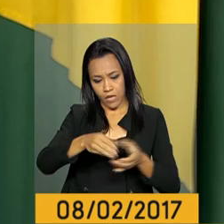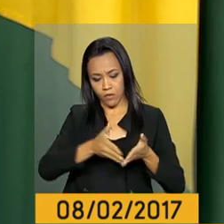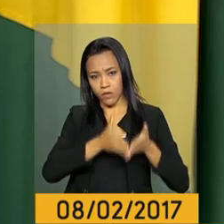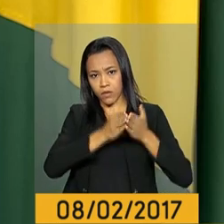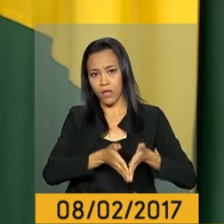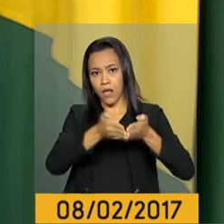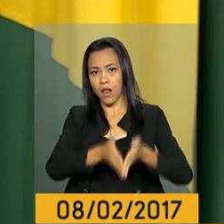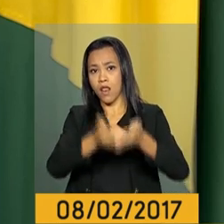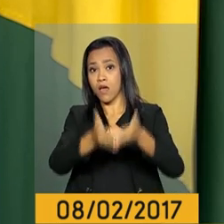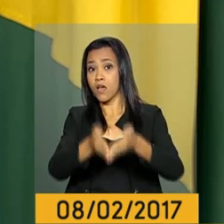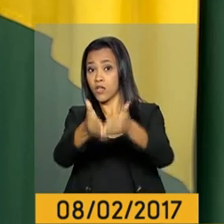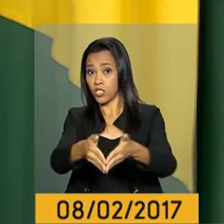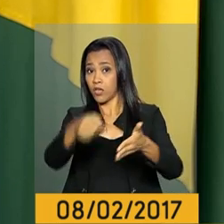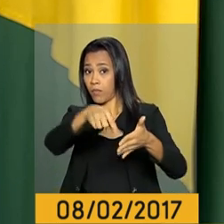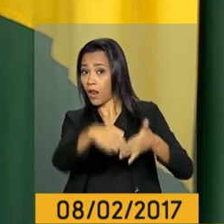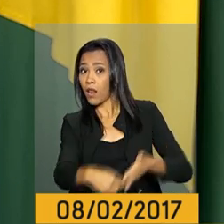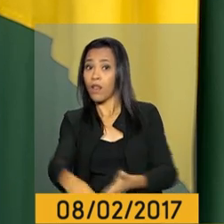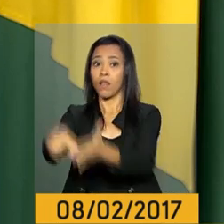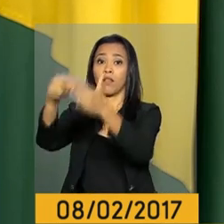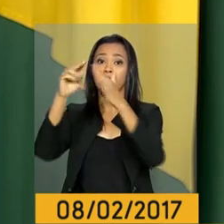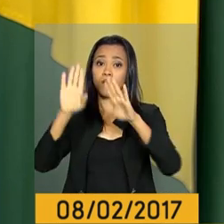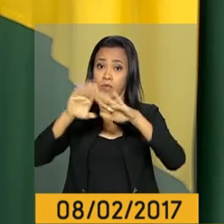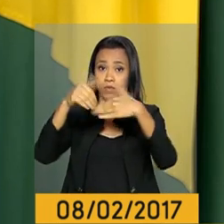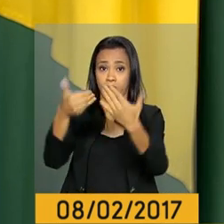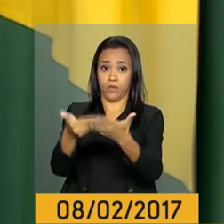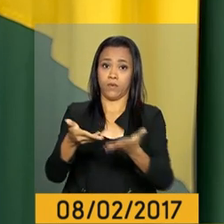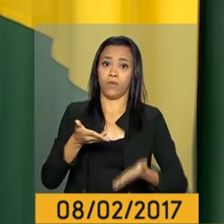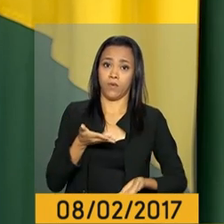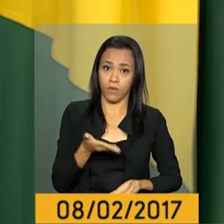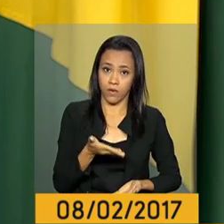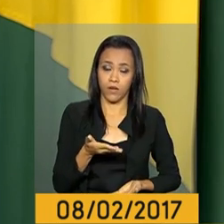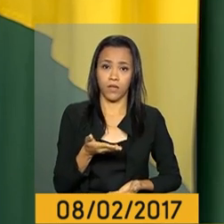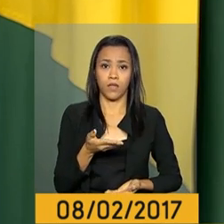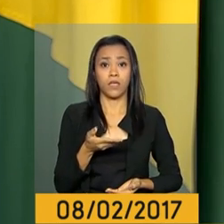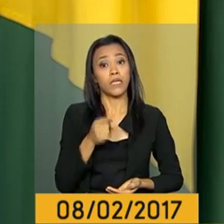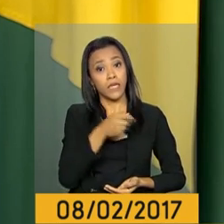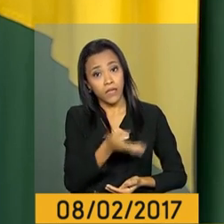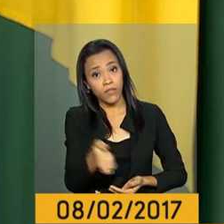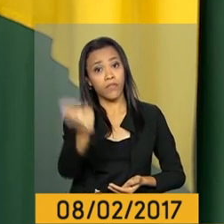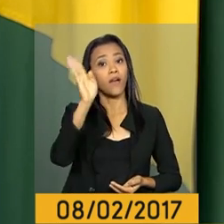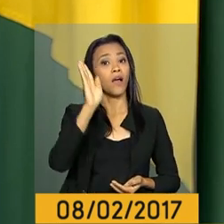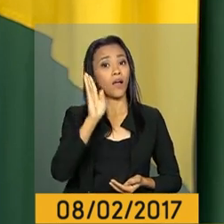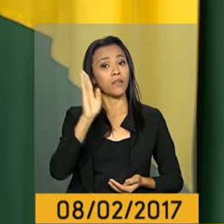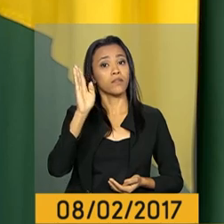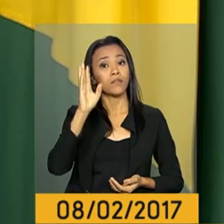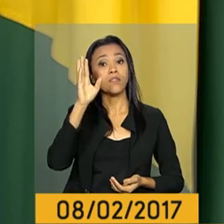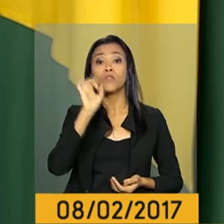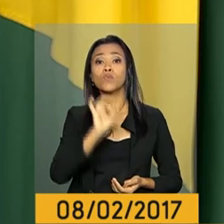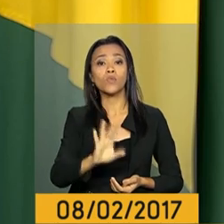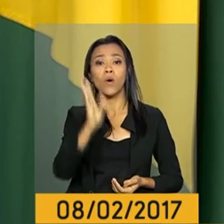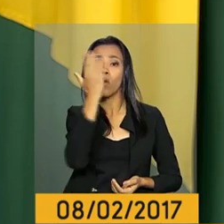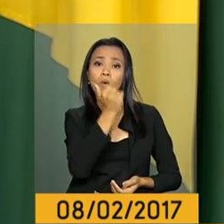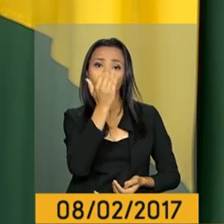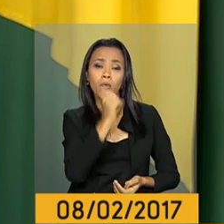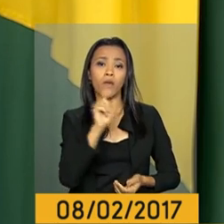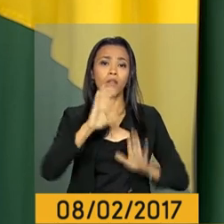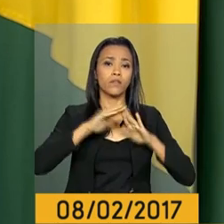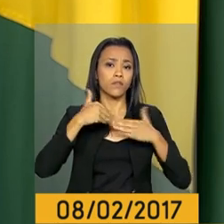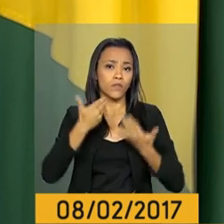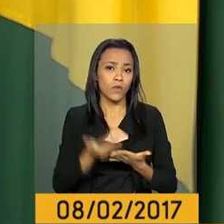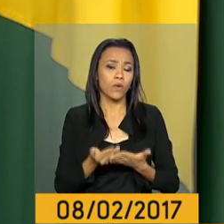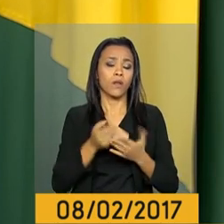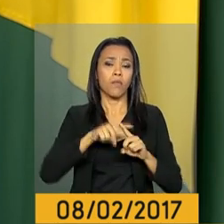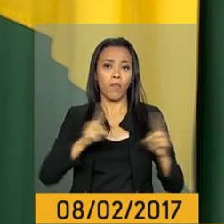lancha é para que ele muitas vezes não só vá alimentar-se Mas vá crescer no cenário